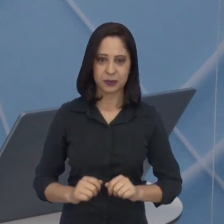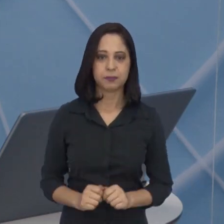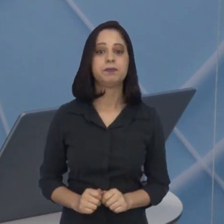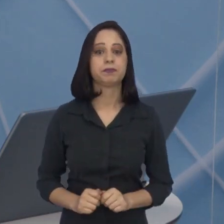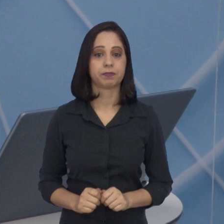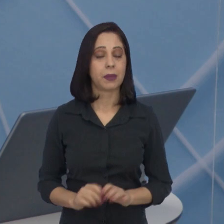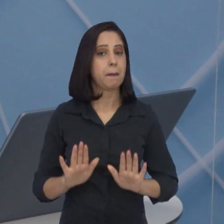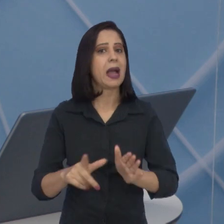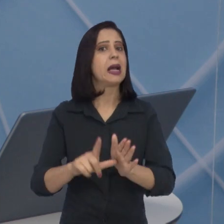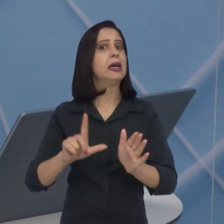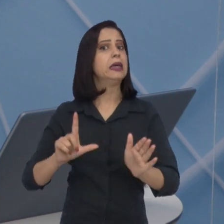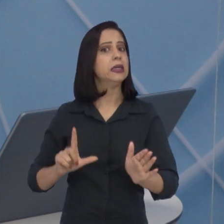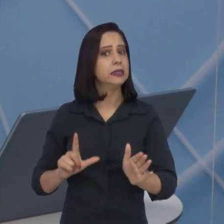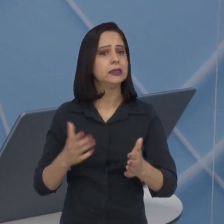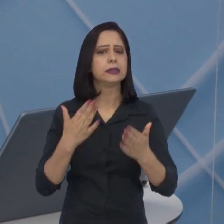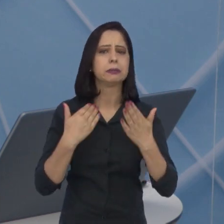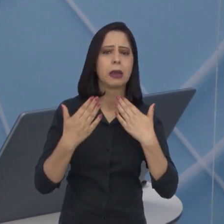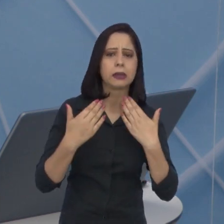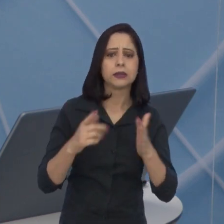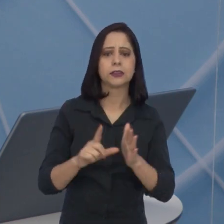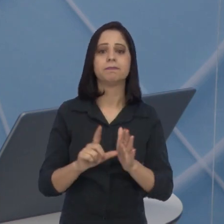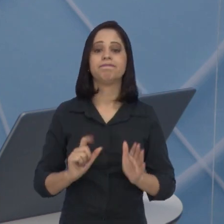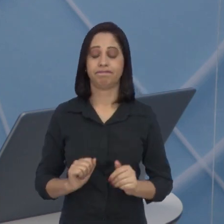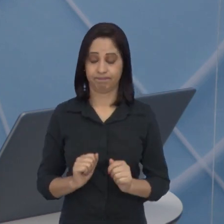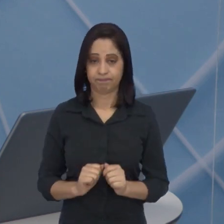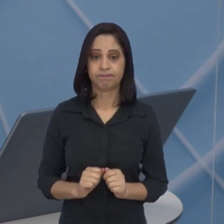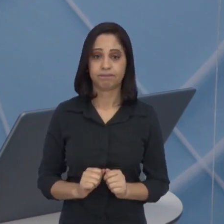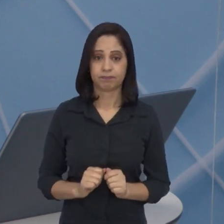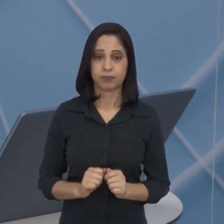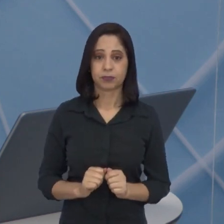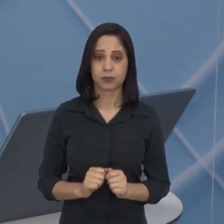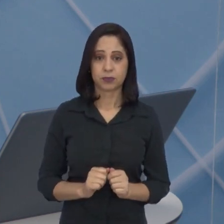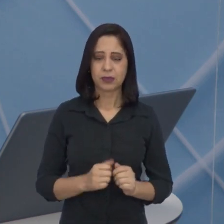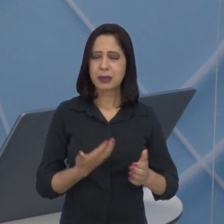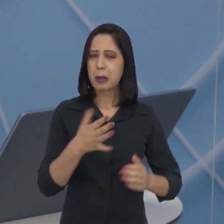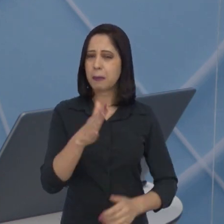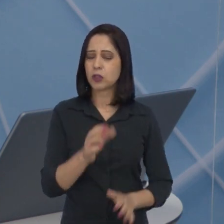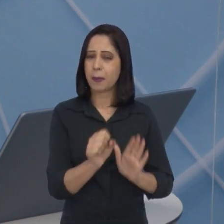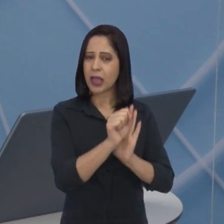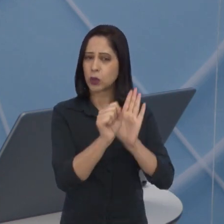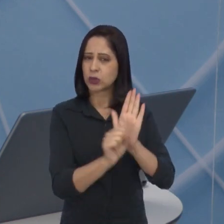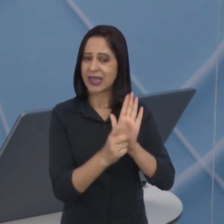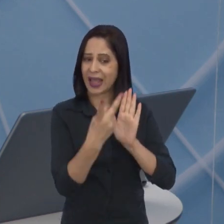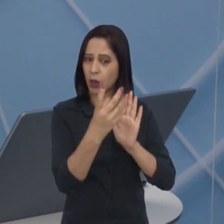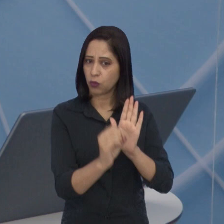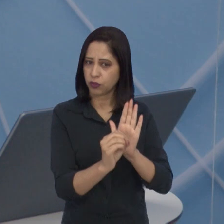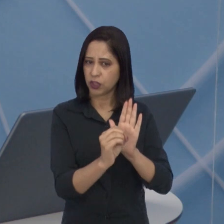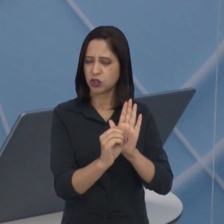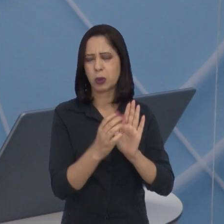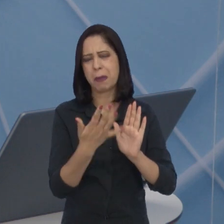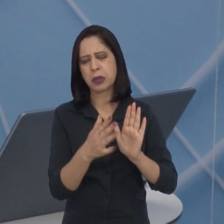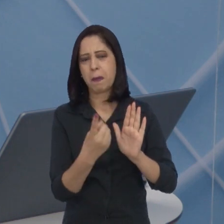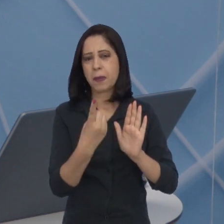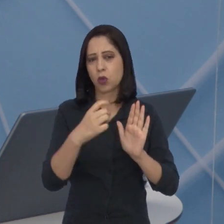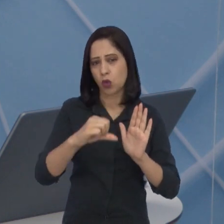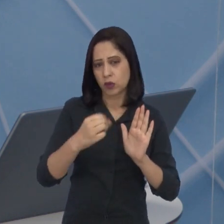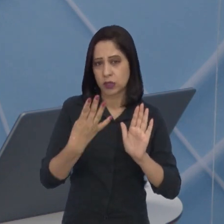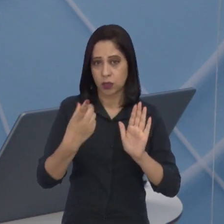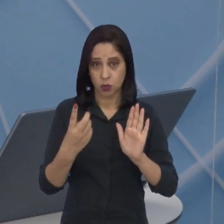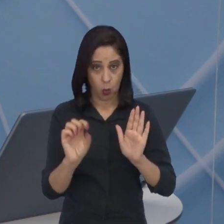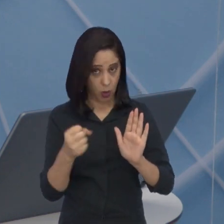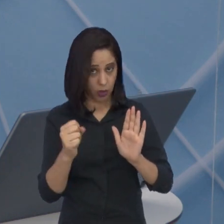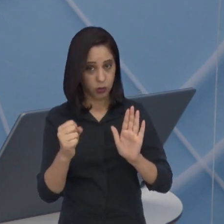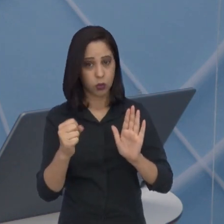Antes da gente começar então o bate-papo, olha só, gente. Desde meados do século XX, lá por volta de